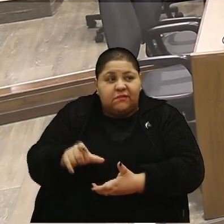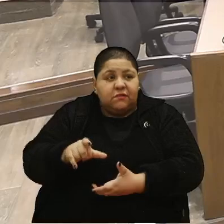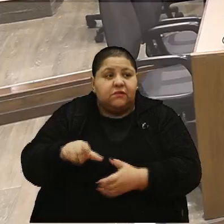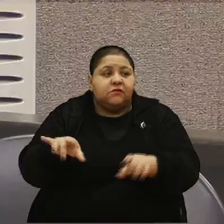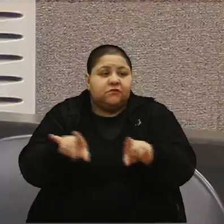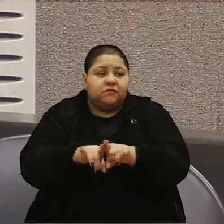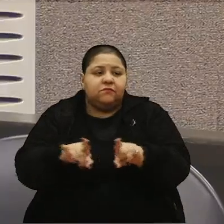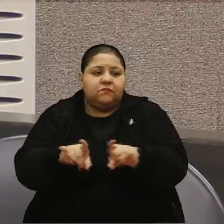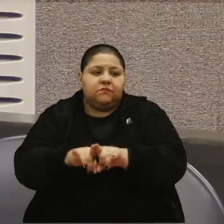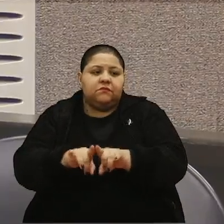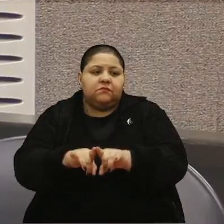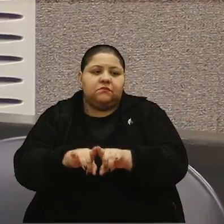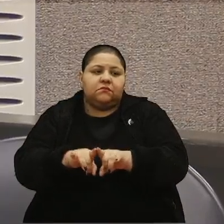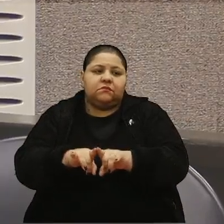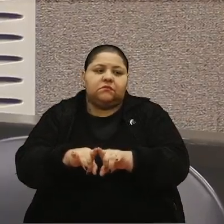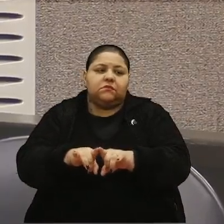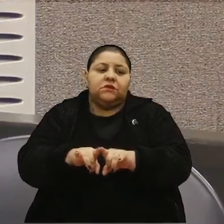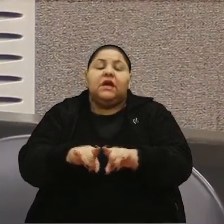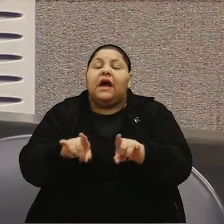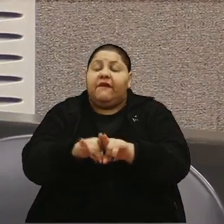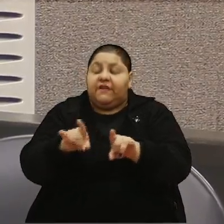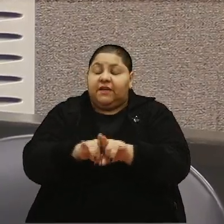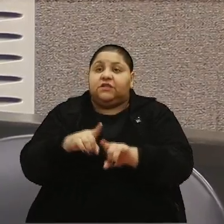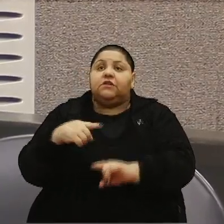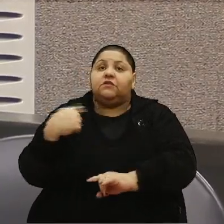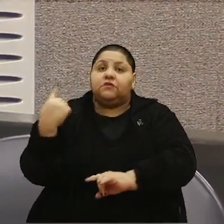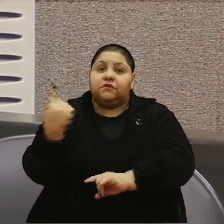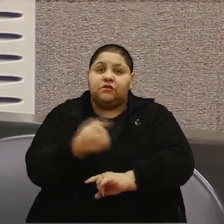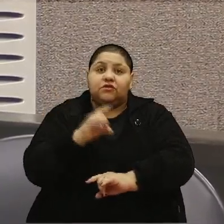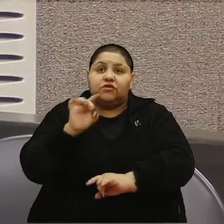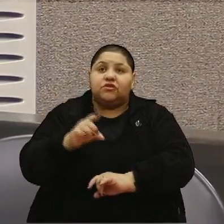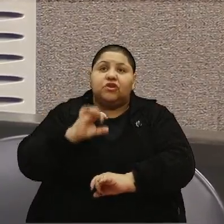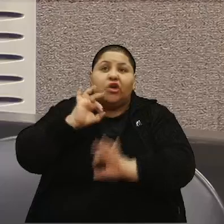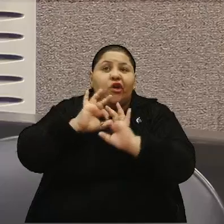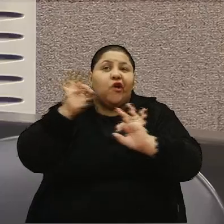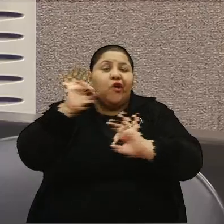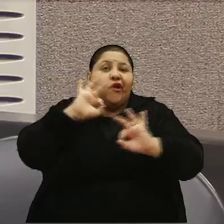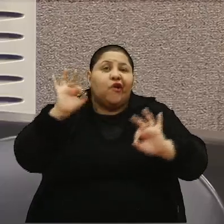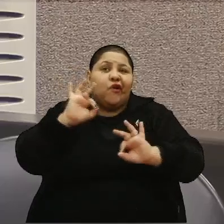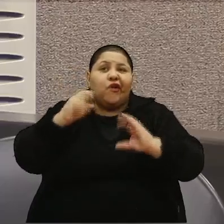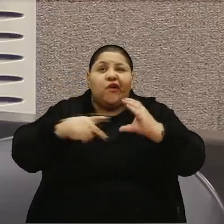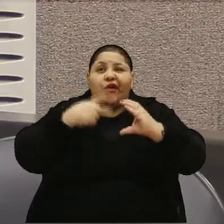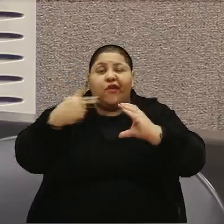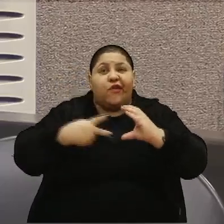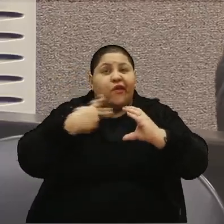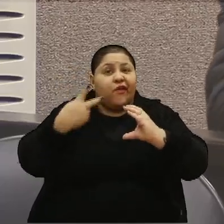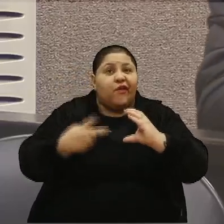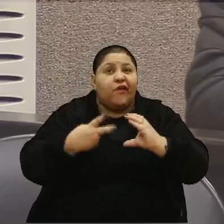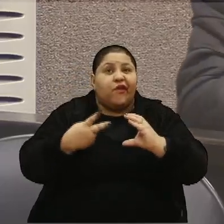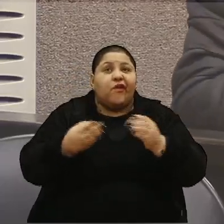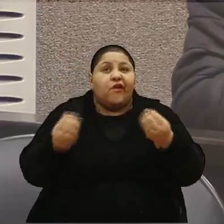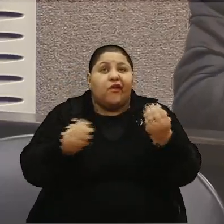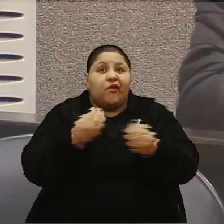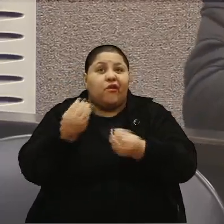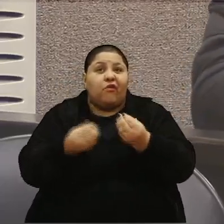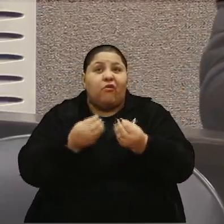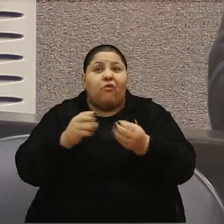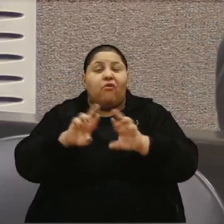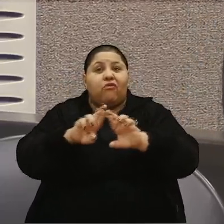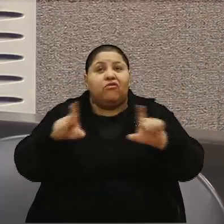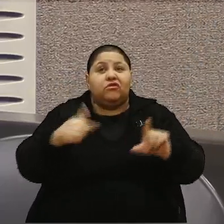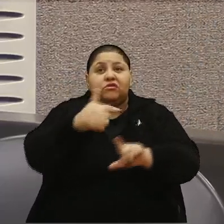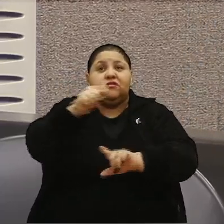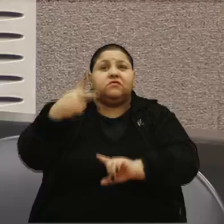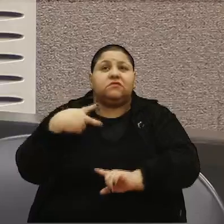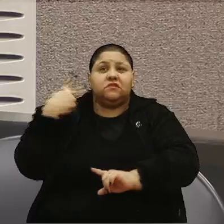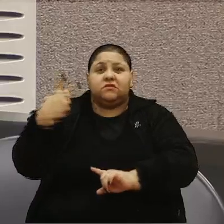colocam todo mundo na vala comum, né? Me questionaram dizendo que era só discurso de boa parte da Câmara, aí até me colocaram como exceção aqui e os demais vereadores